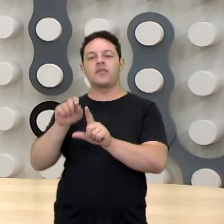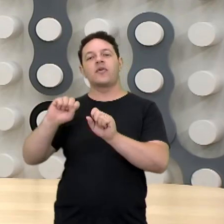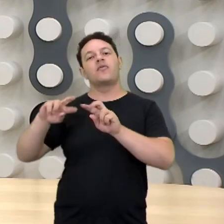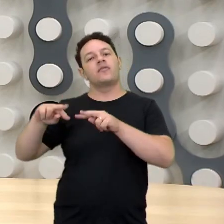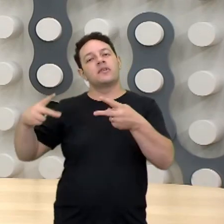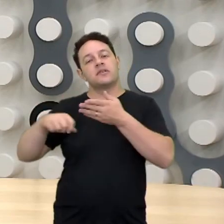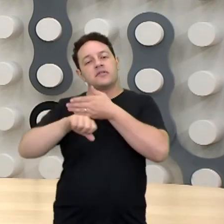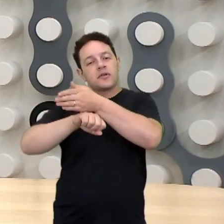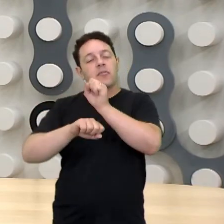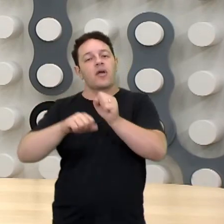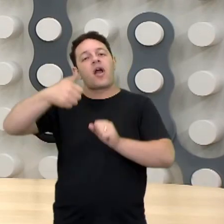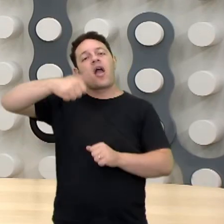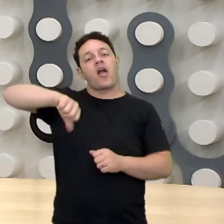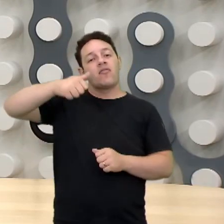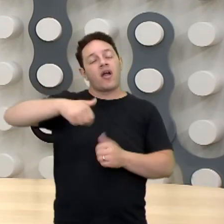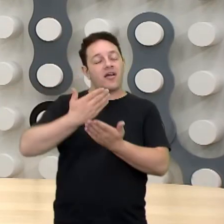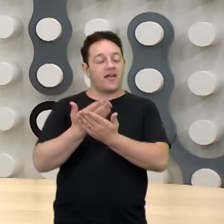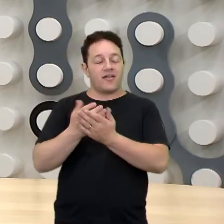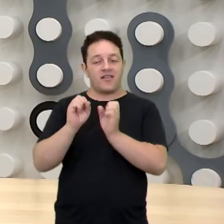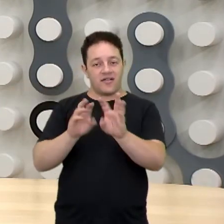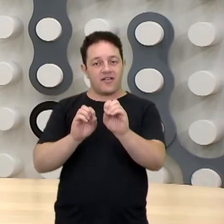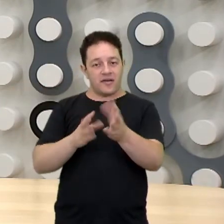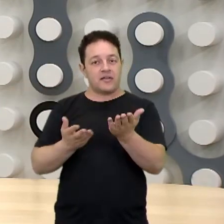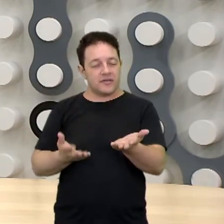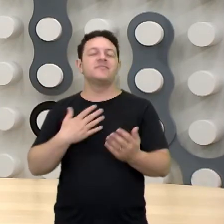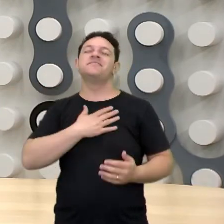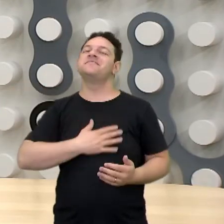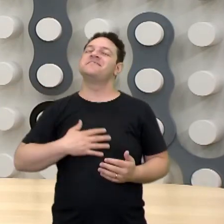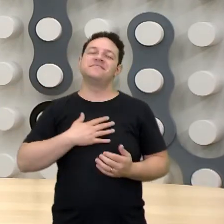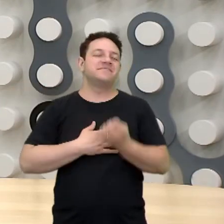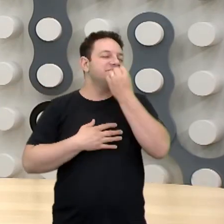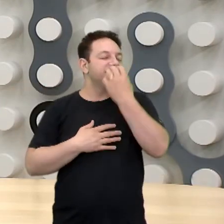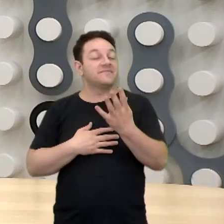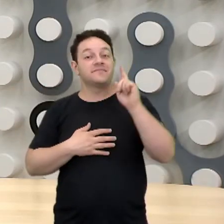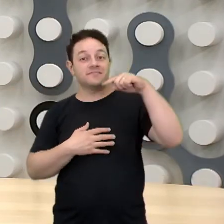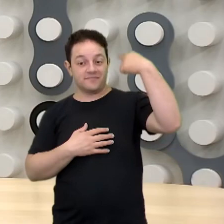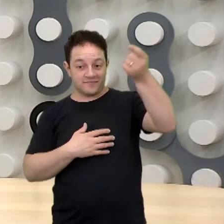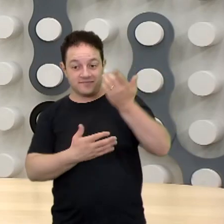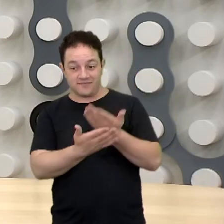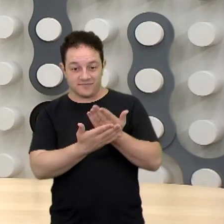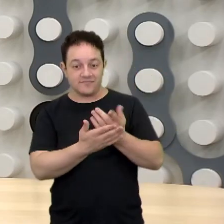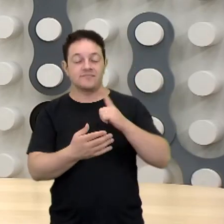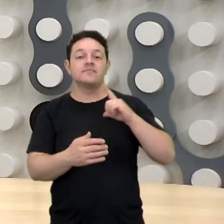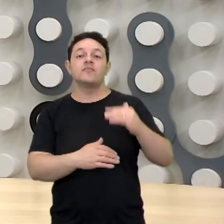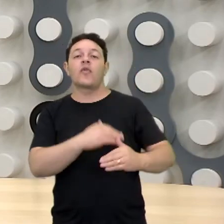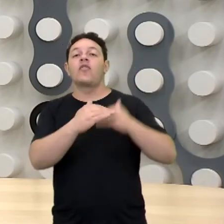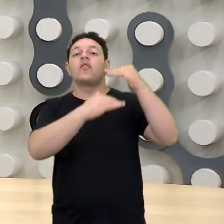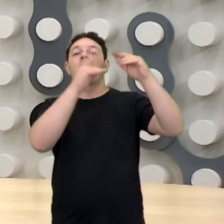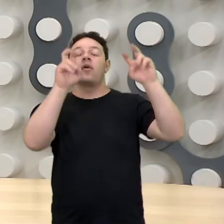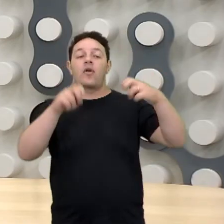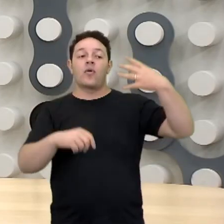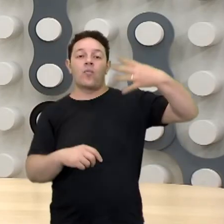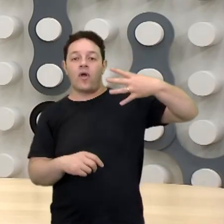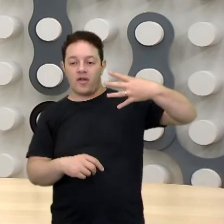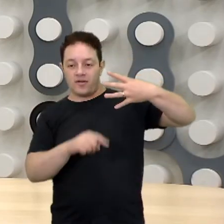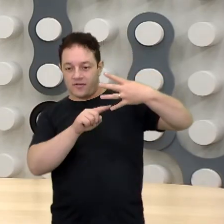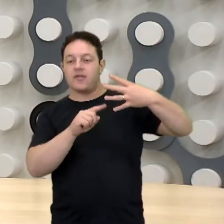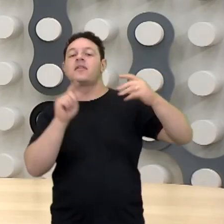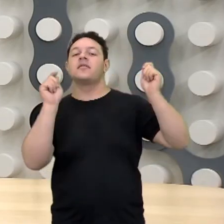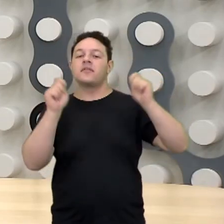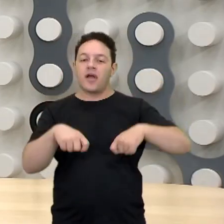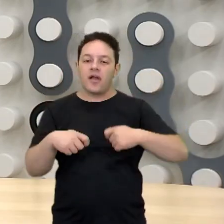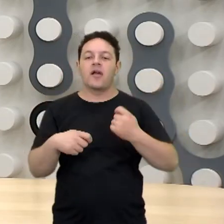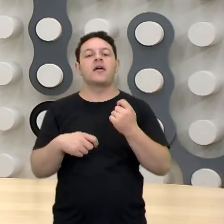vocês estarem acessando, né? Foi um prazer imenso, né? Na próxima aula nós teremos aí o desenvolvimento 4, né? Dando aí